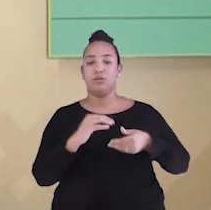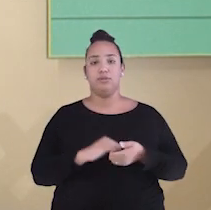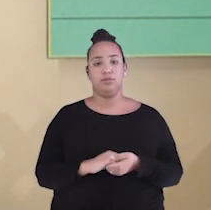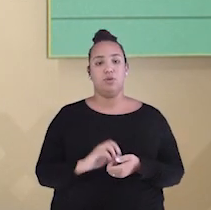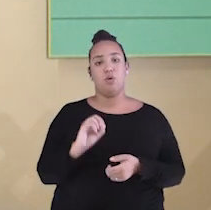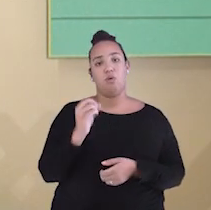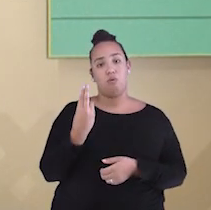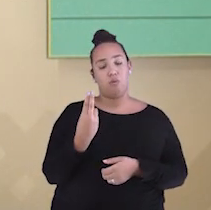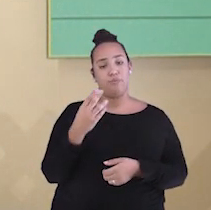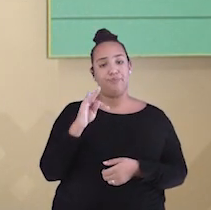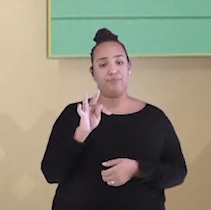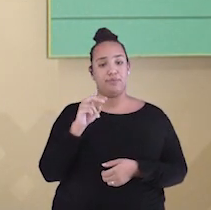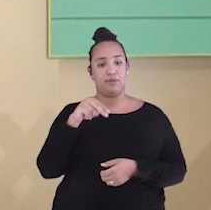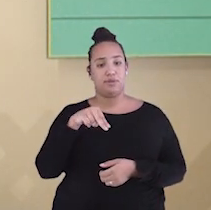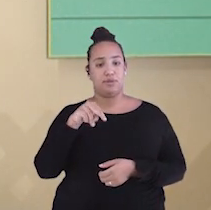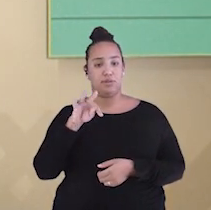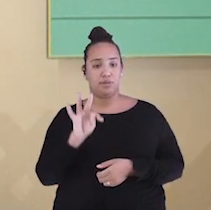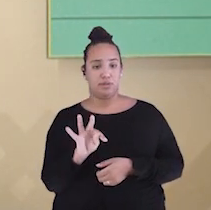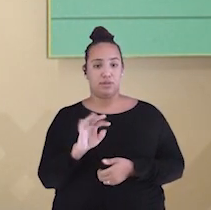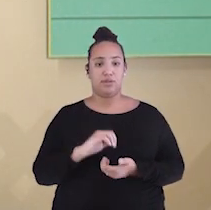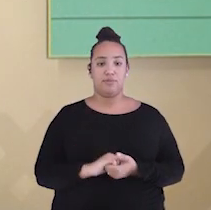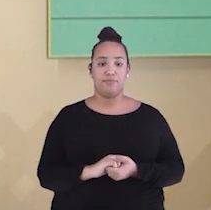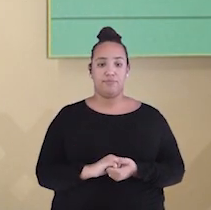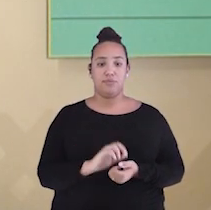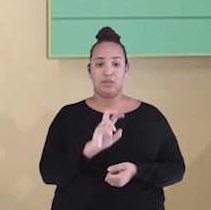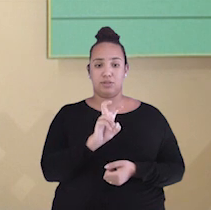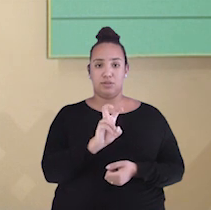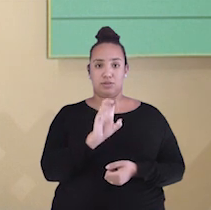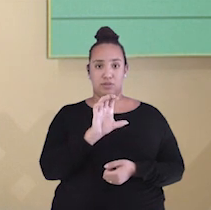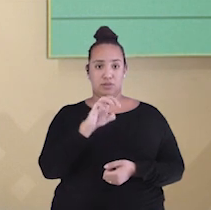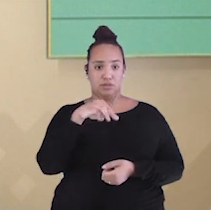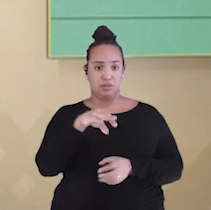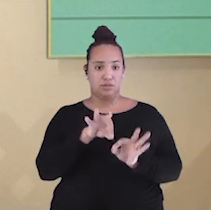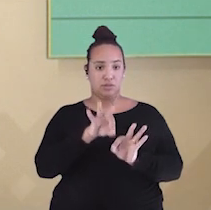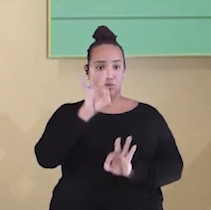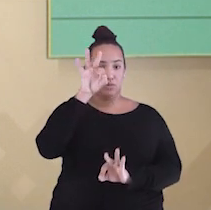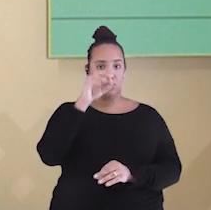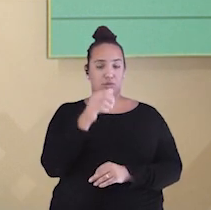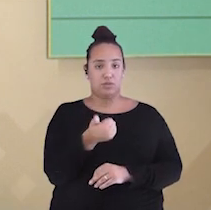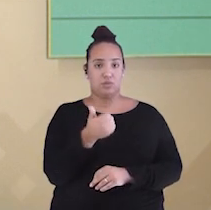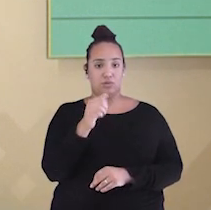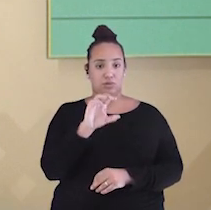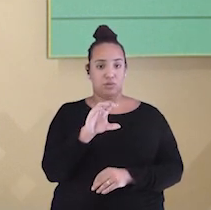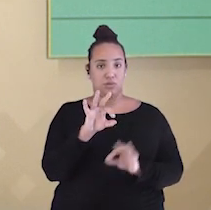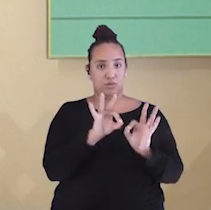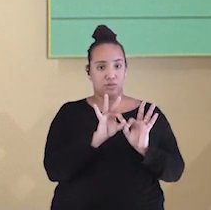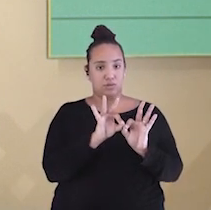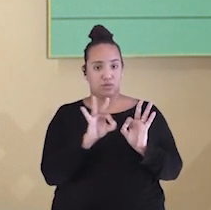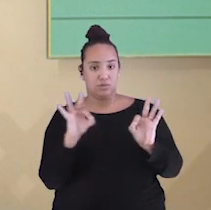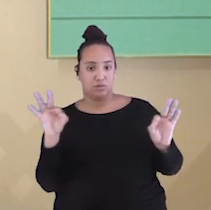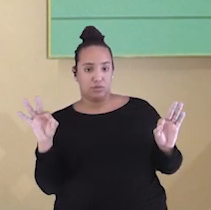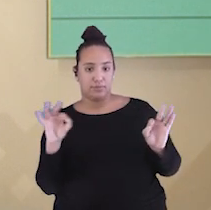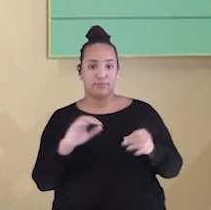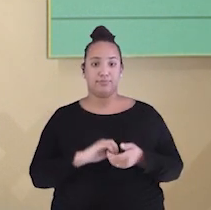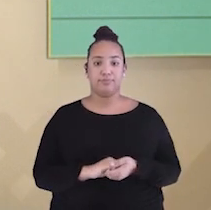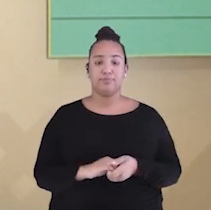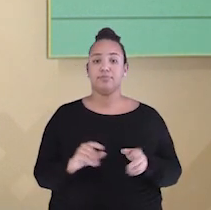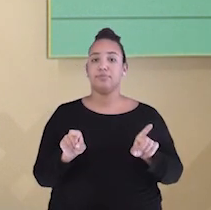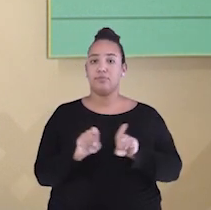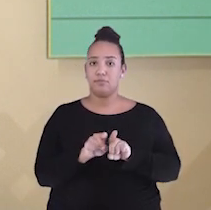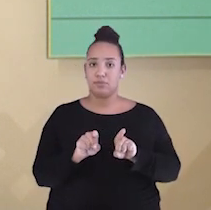de um TNT colorido, de aproximadamente 5 centímetros de altura e 1 centímetro de largura. Mais um